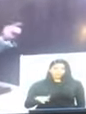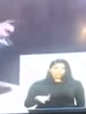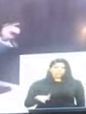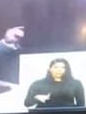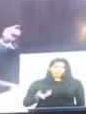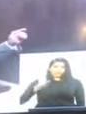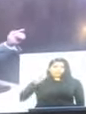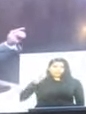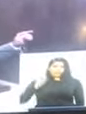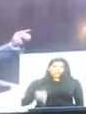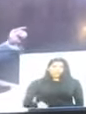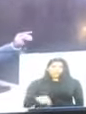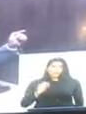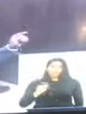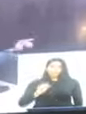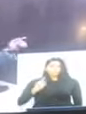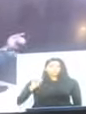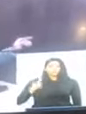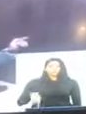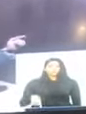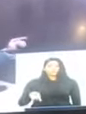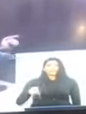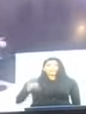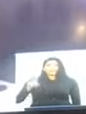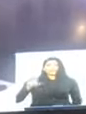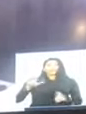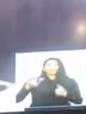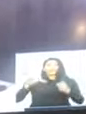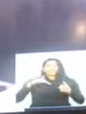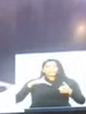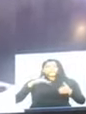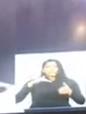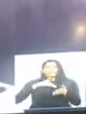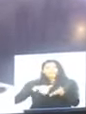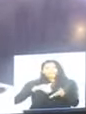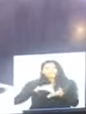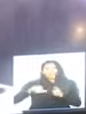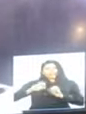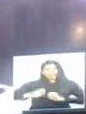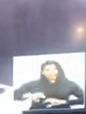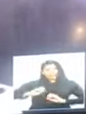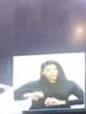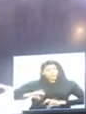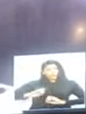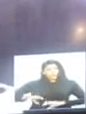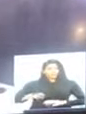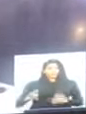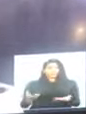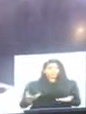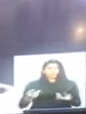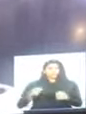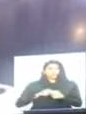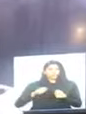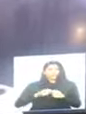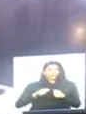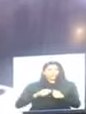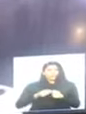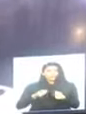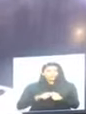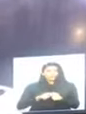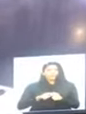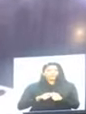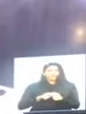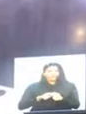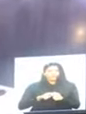mas pelo órgão oficial, a Secretaria de Educação, que com rigor metodológico científico faz